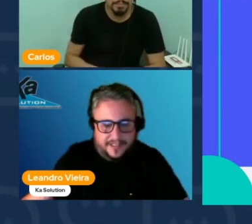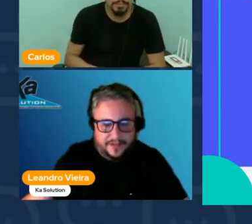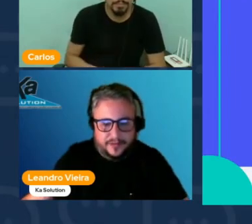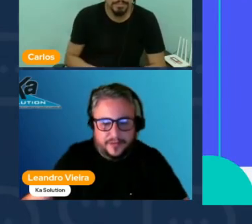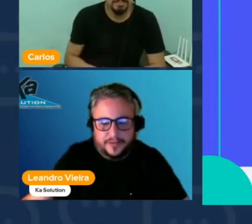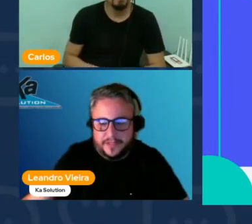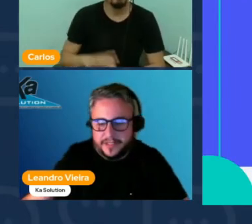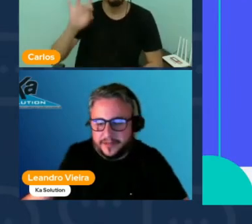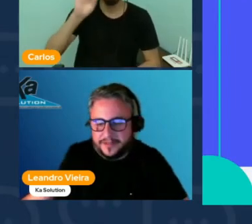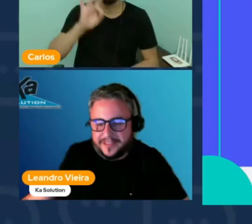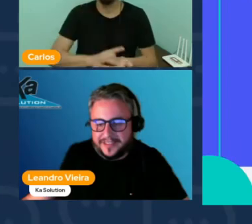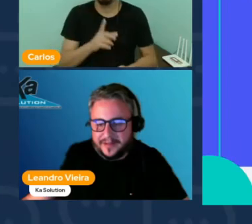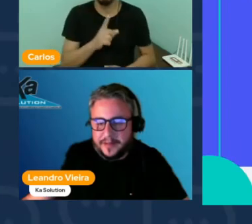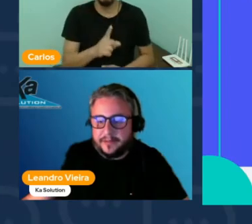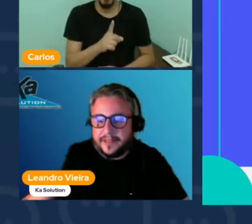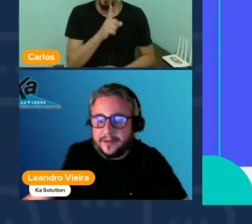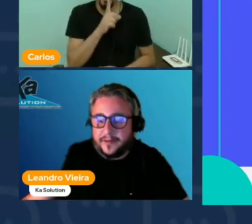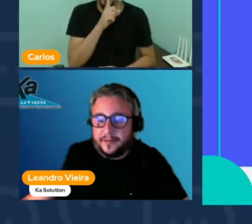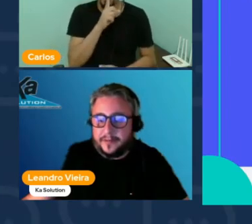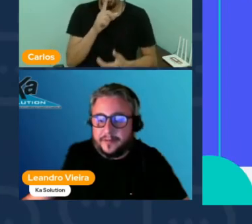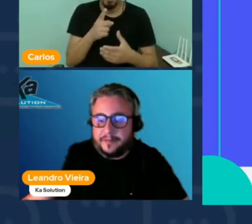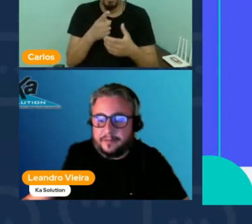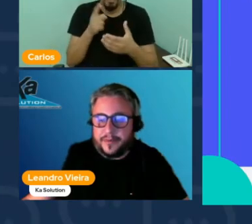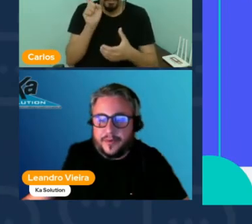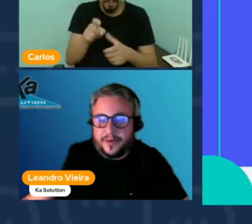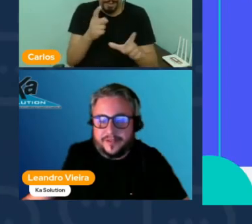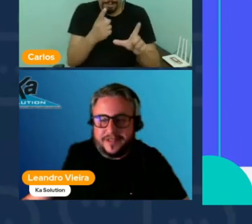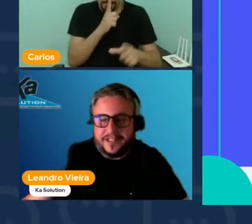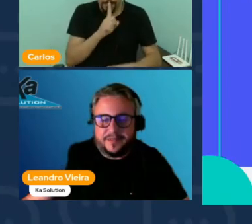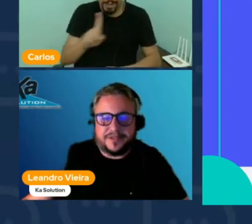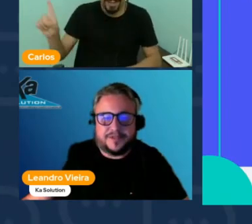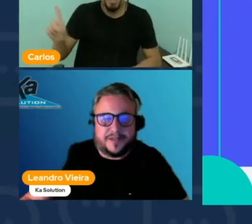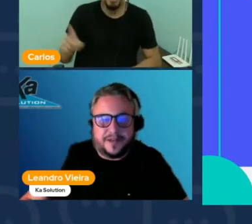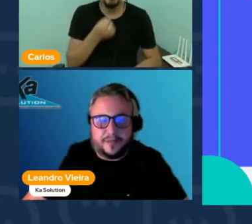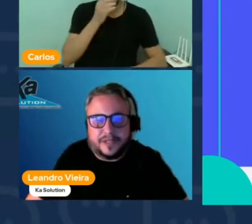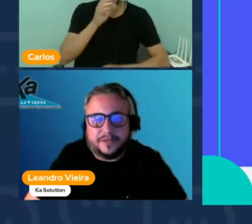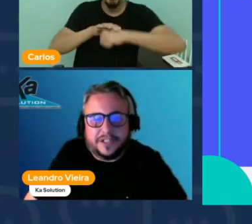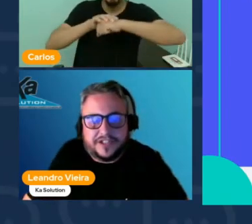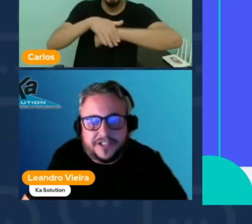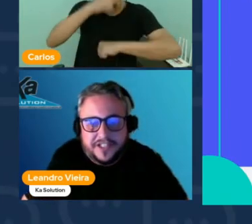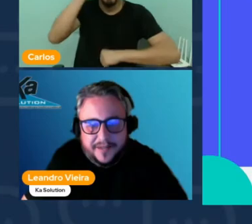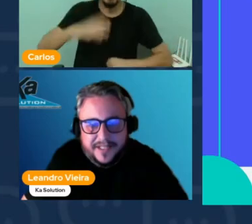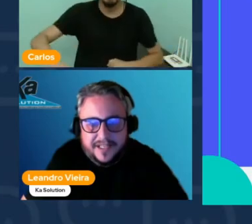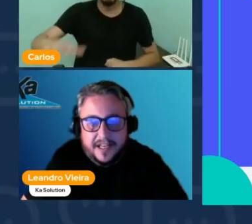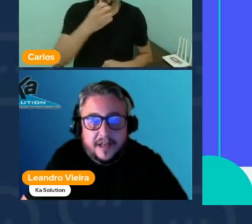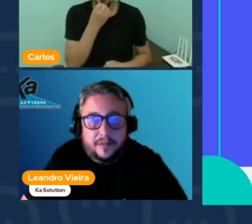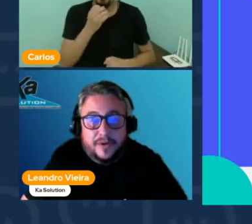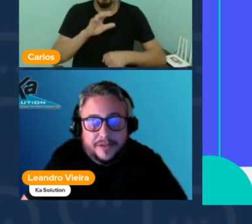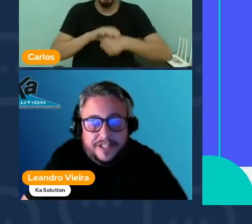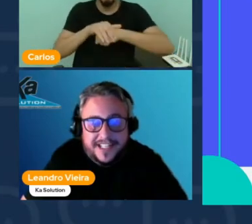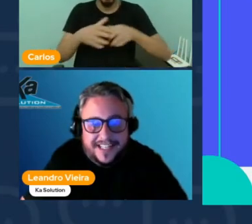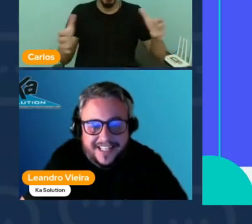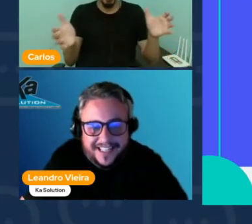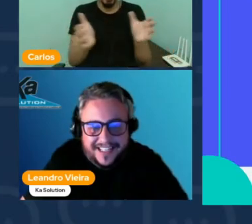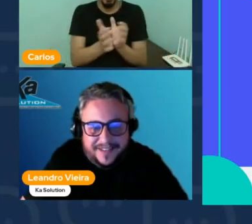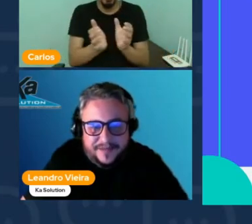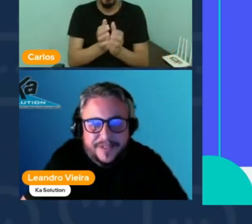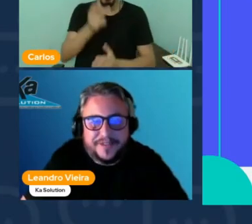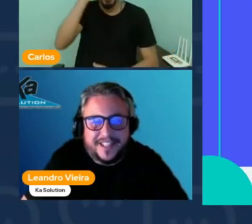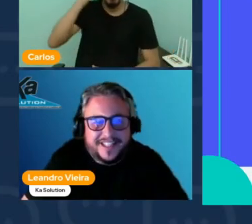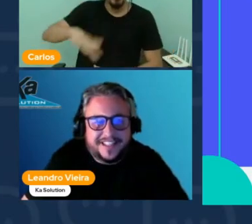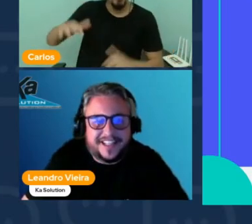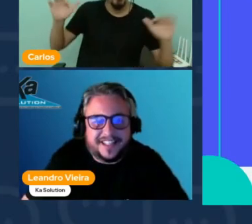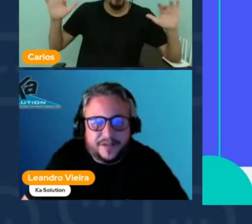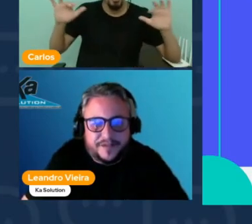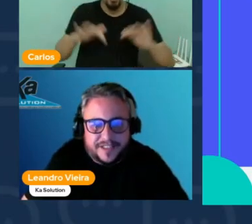Verdade, estava no mudo mesmo. Agora então, sim. Boa noite, pessoal. Boa noite, time. Boa noite, galera.